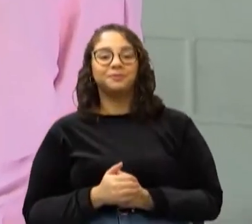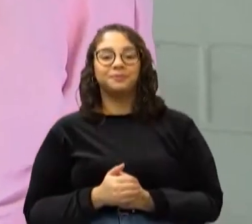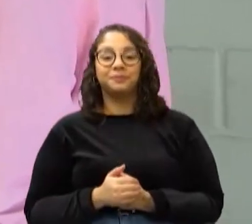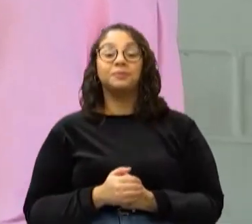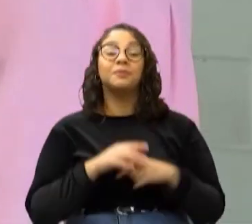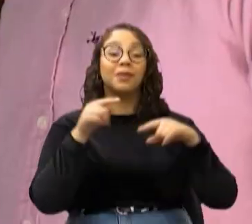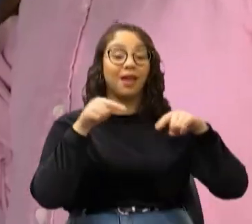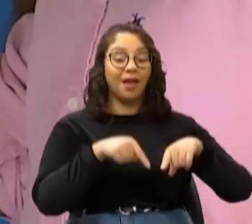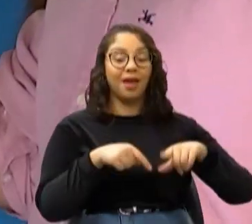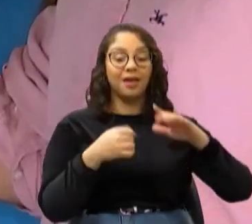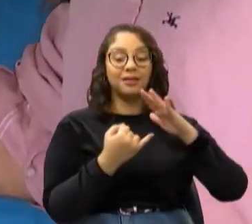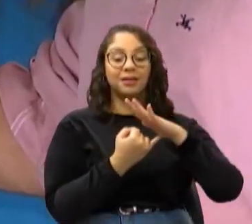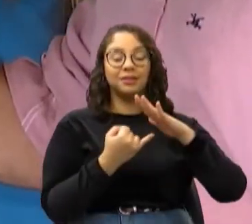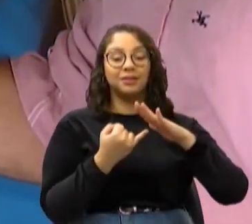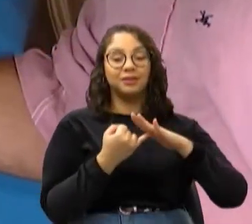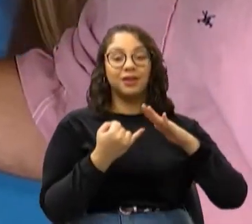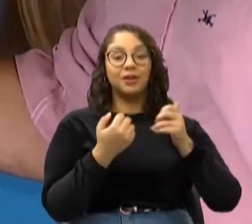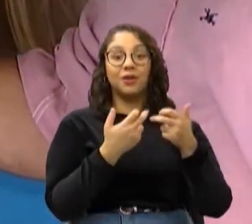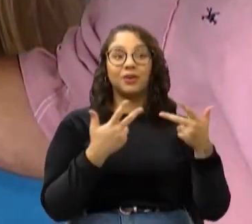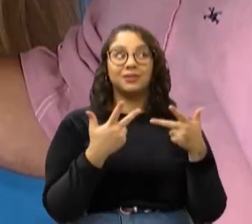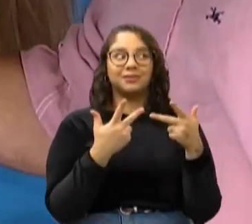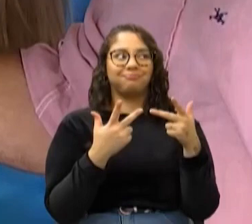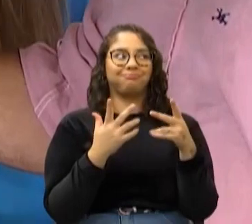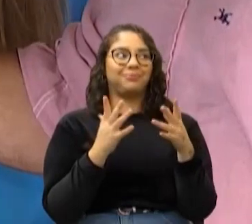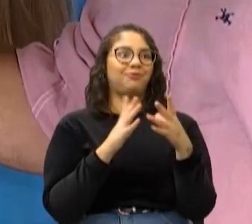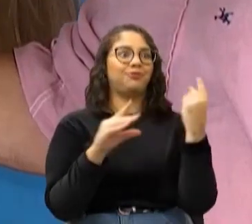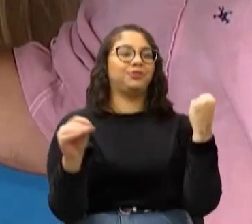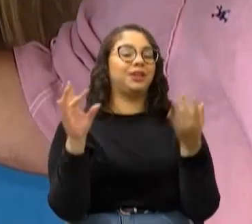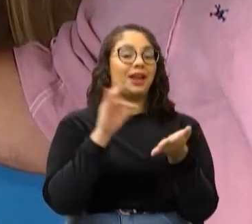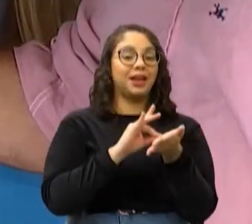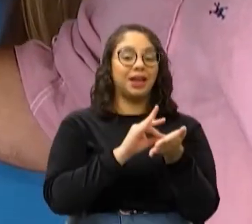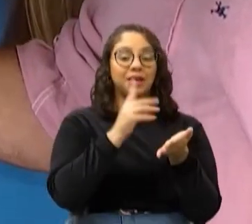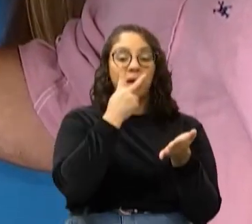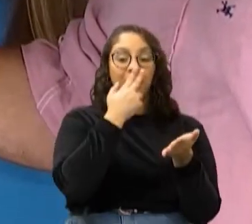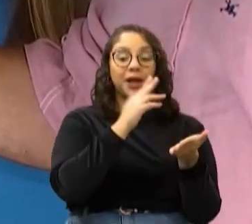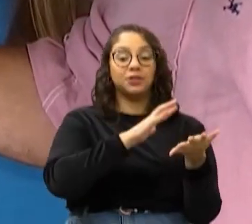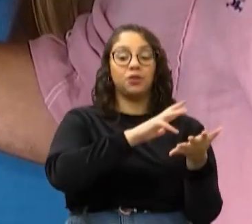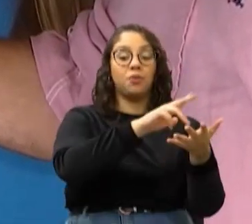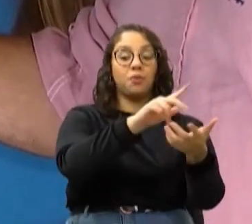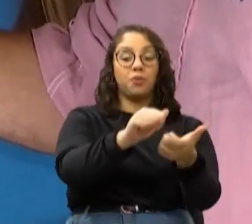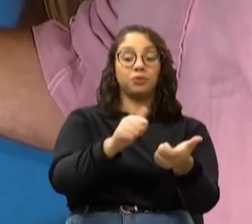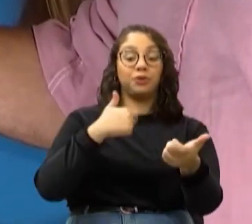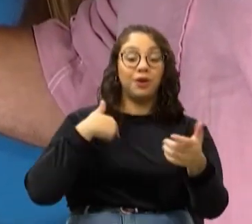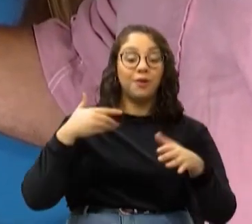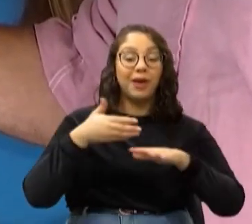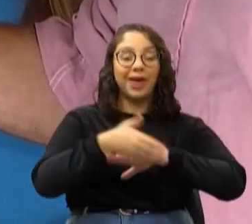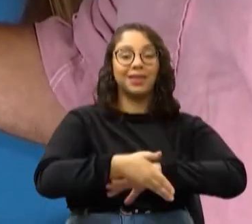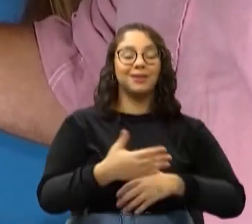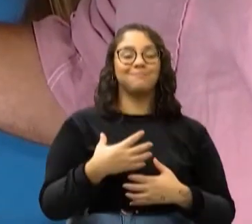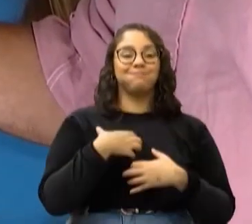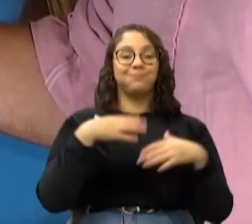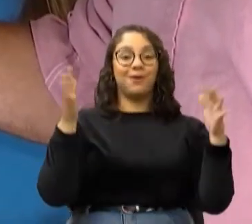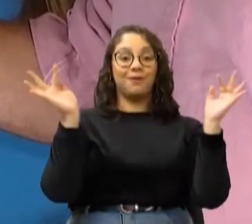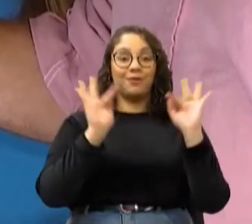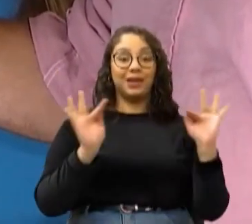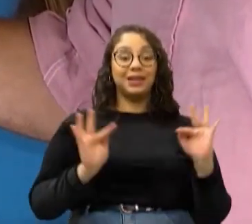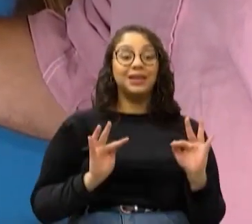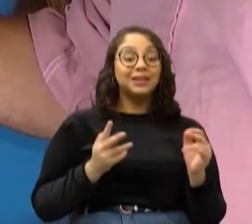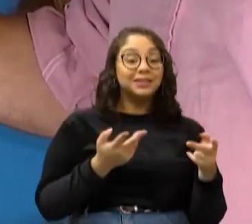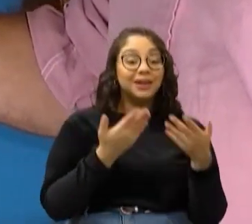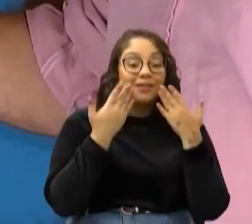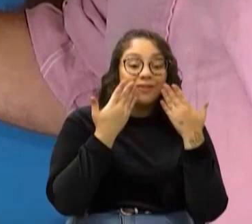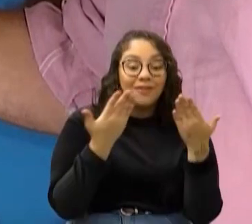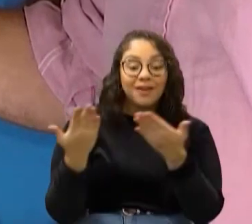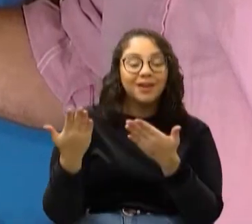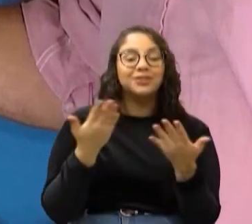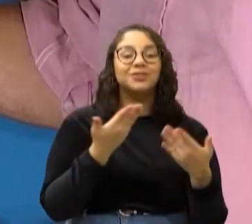entre outras coisas. O CEPROM, ele me ajuda a fugir da minha realidade. Assim, quando eu entro, parece que é outro mundo. E assim, quando eu entro, eu fico feliz,